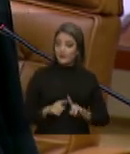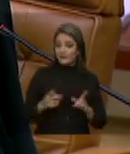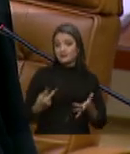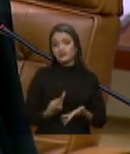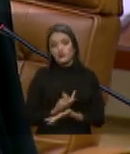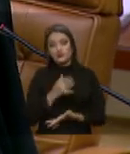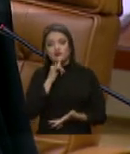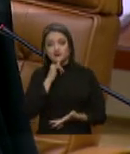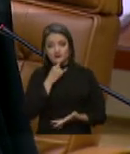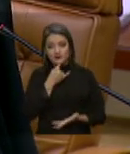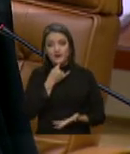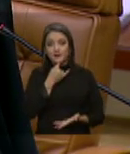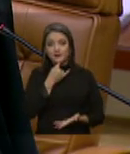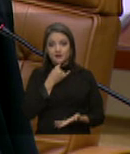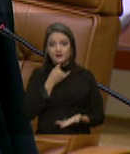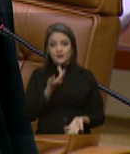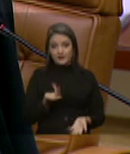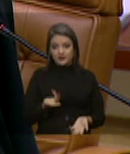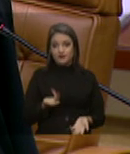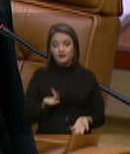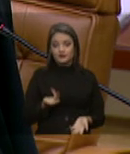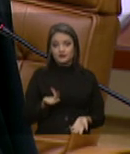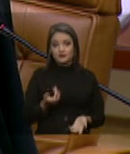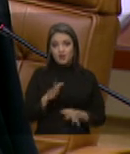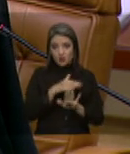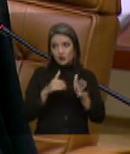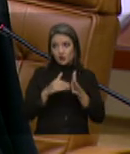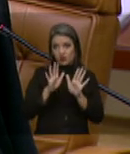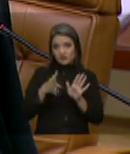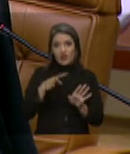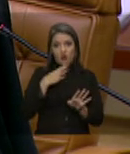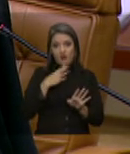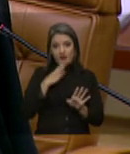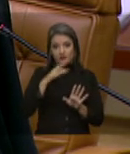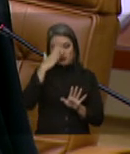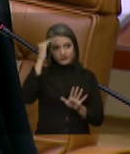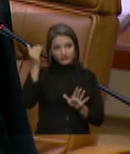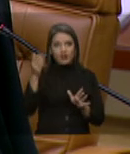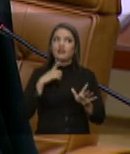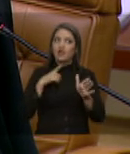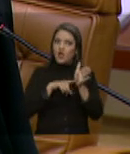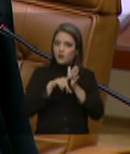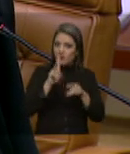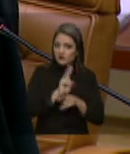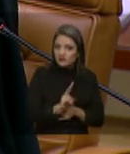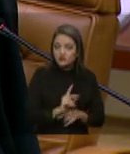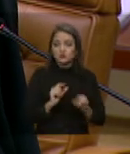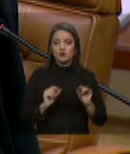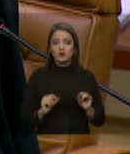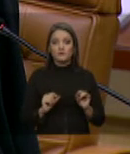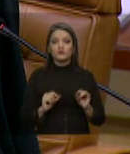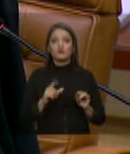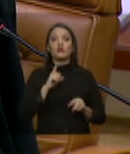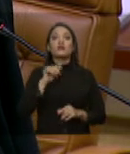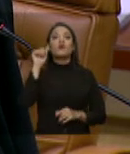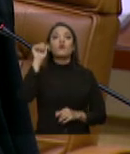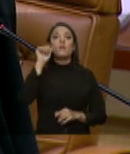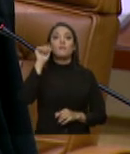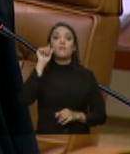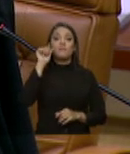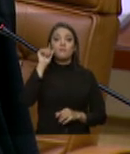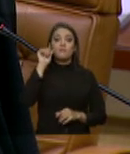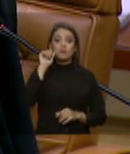aqui como é fato notório isso é importante dizer até porque está também sob investigação tivemos uma parlamentar